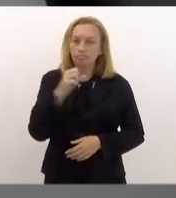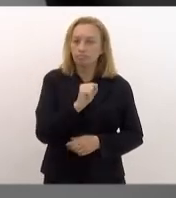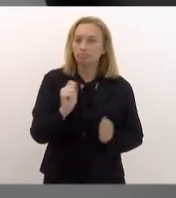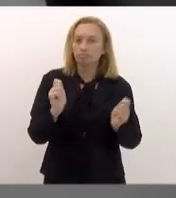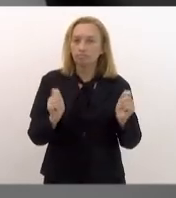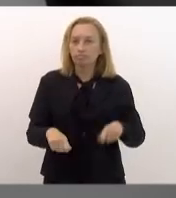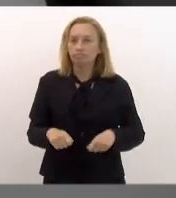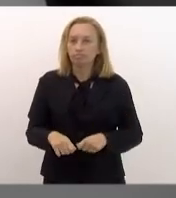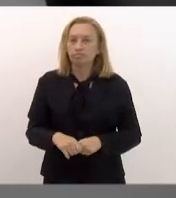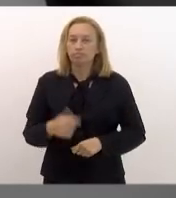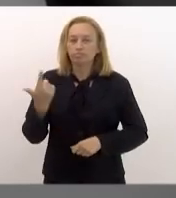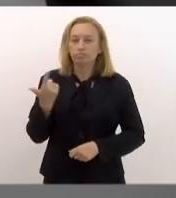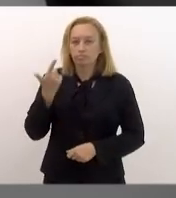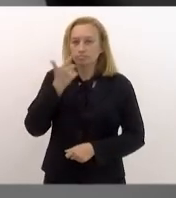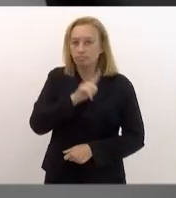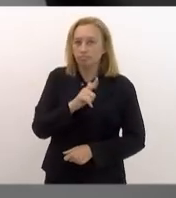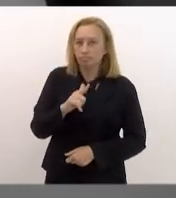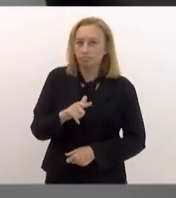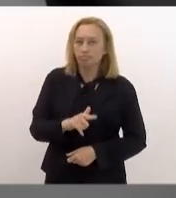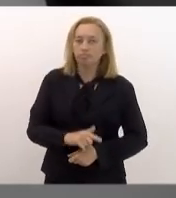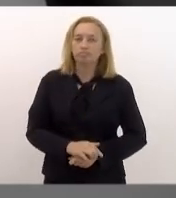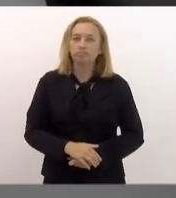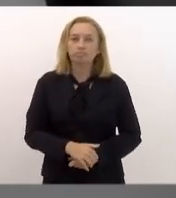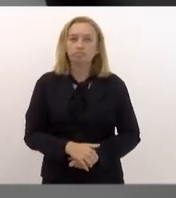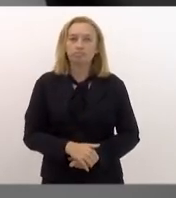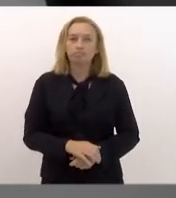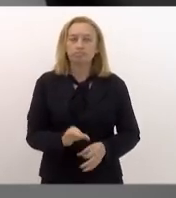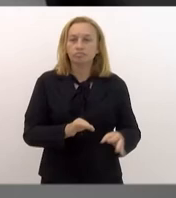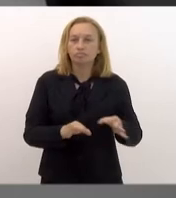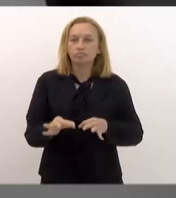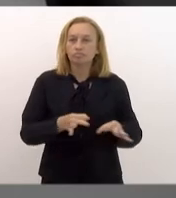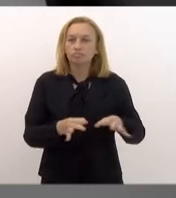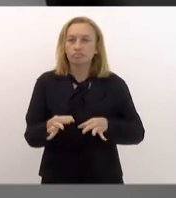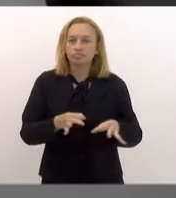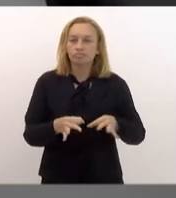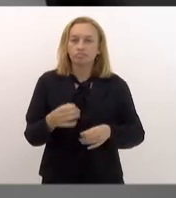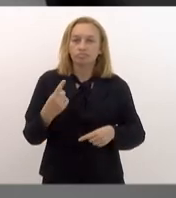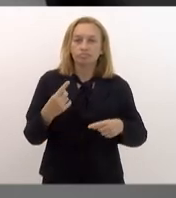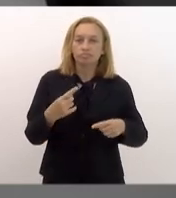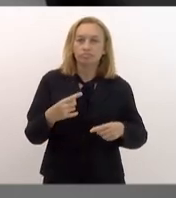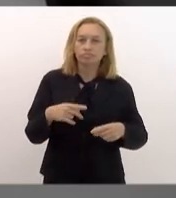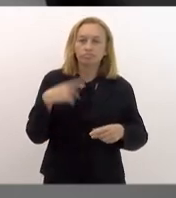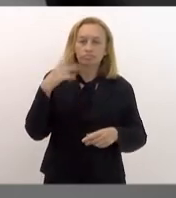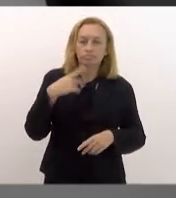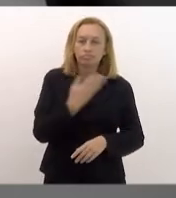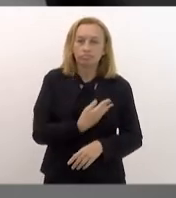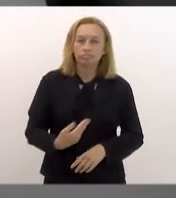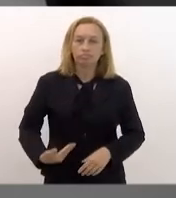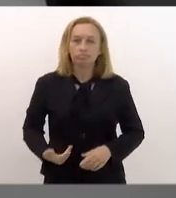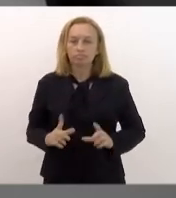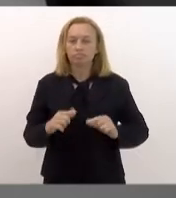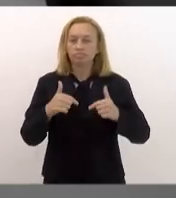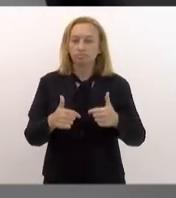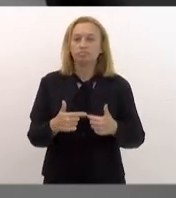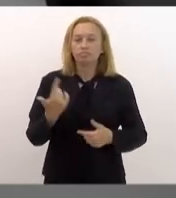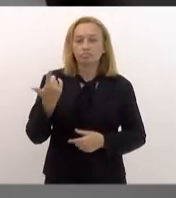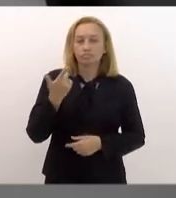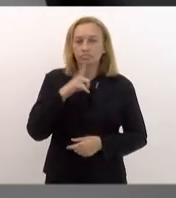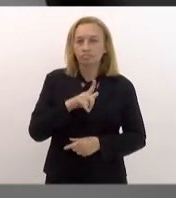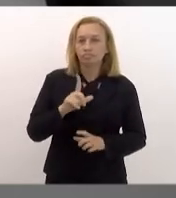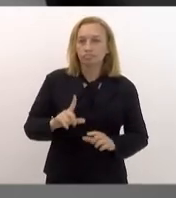possível, para que a gente consiga fazer com que o ordenamento venha, que as políticas públicas atuem e que a gente consiga coibir